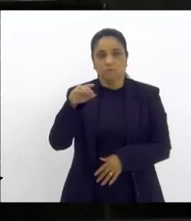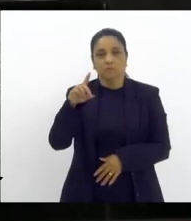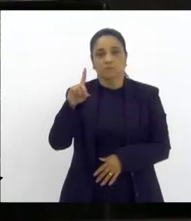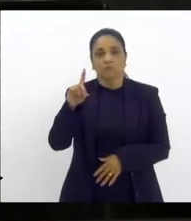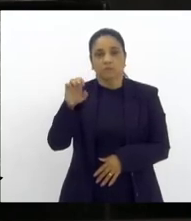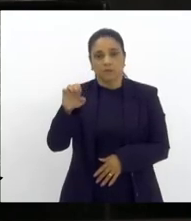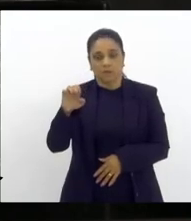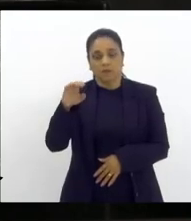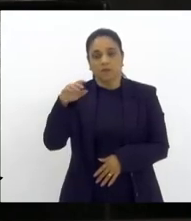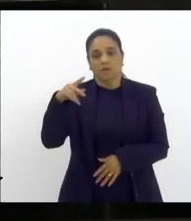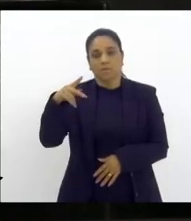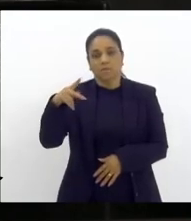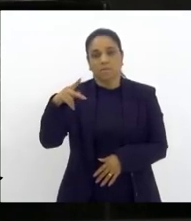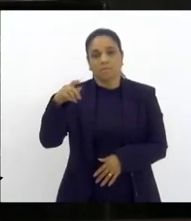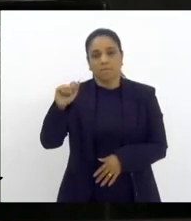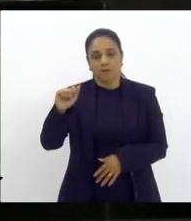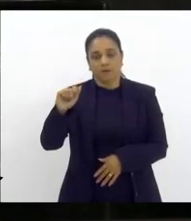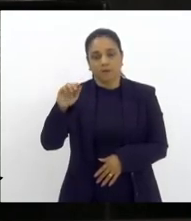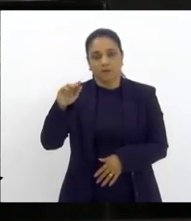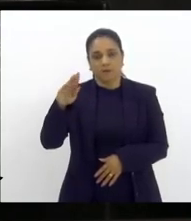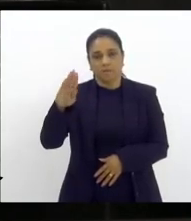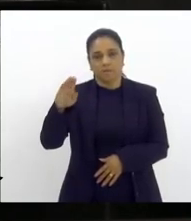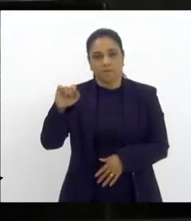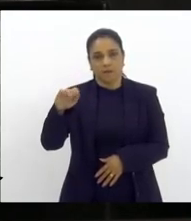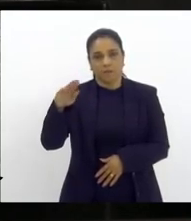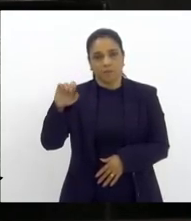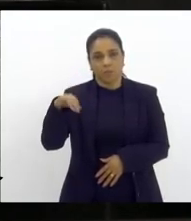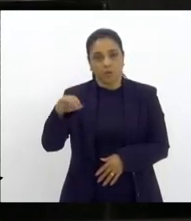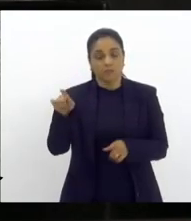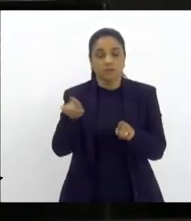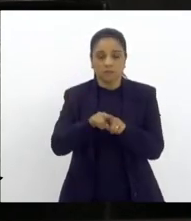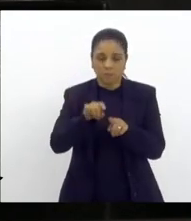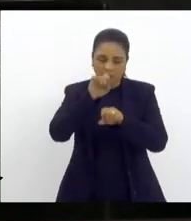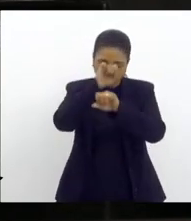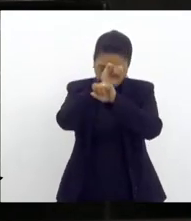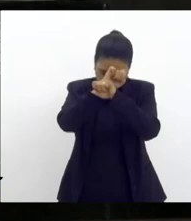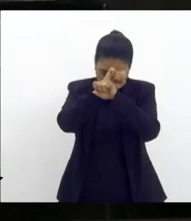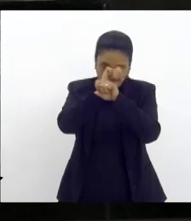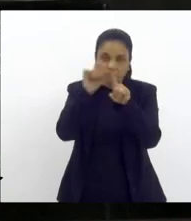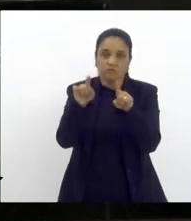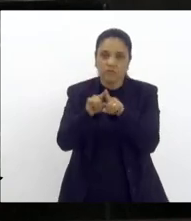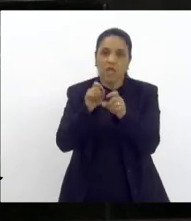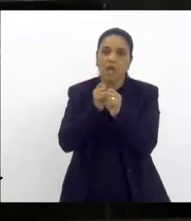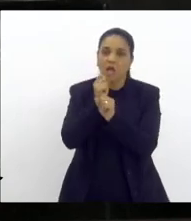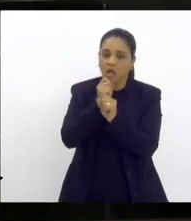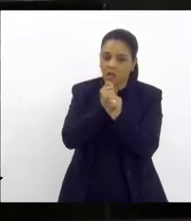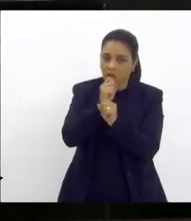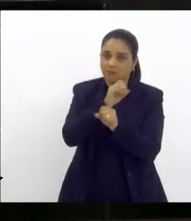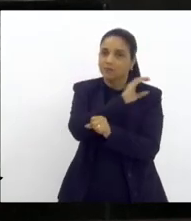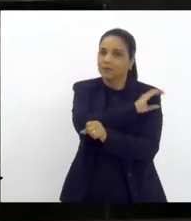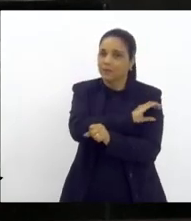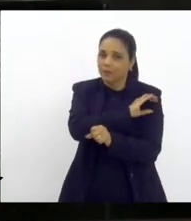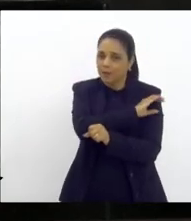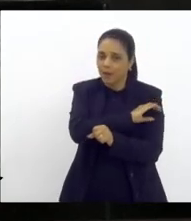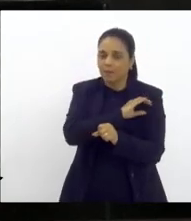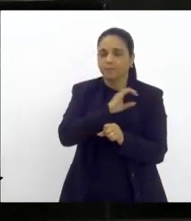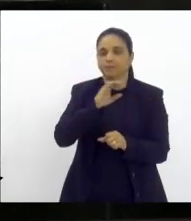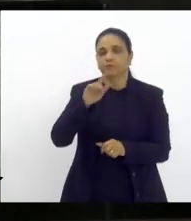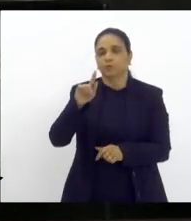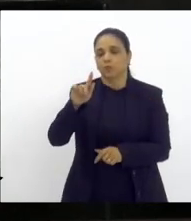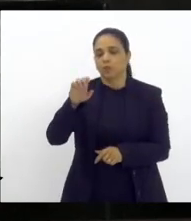as maiores índices de trabalho análogo escravidão em alguns anos especialmente Campos dos Goytacazes